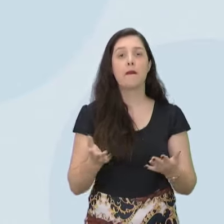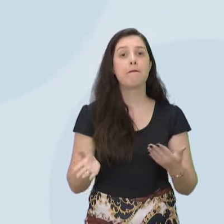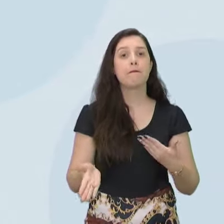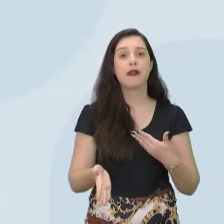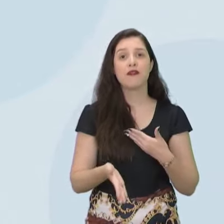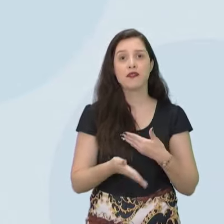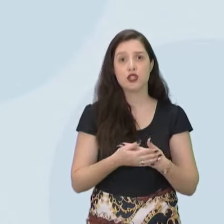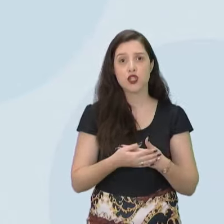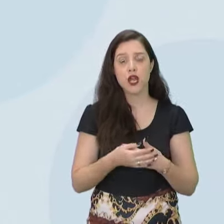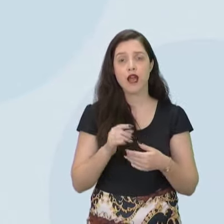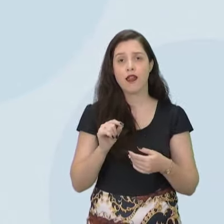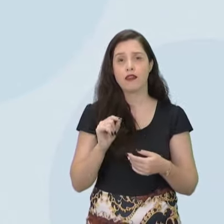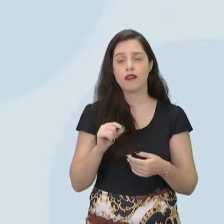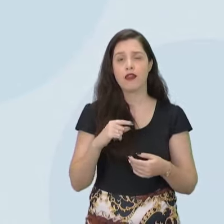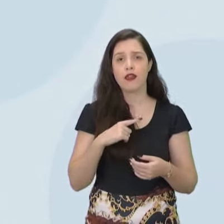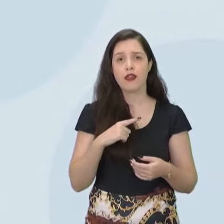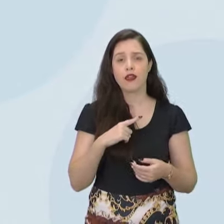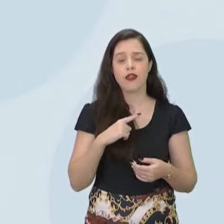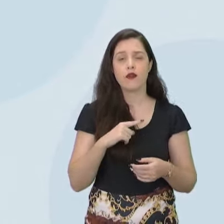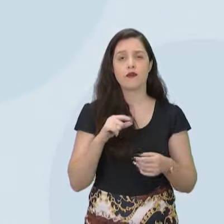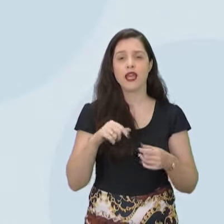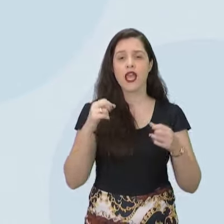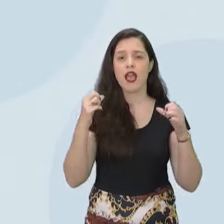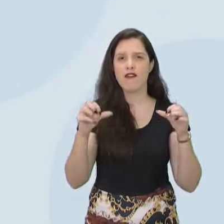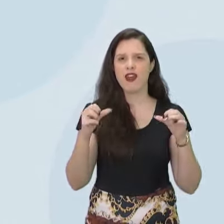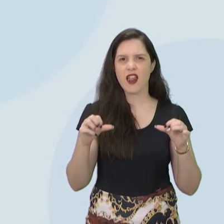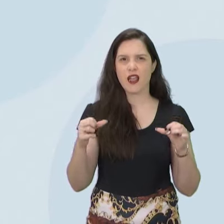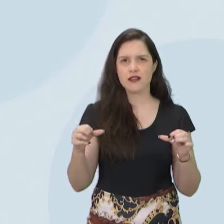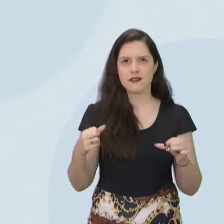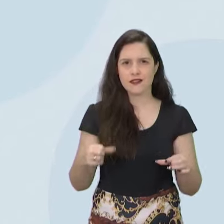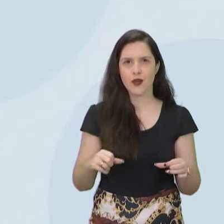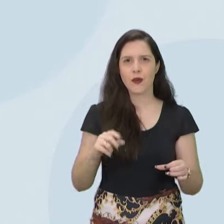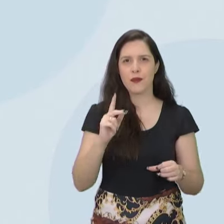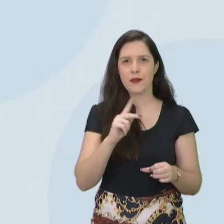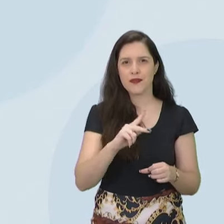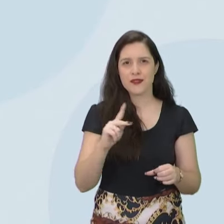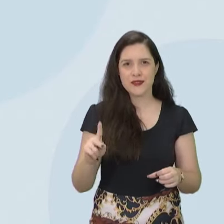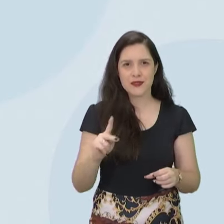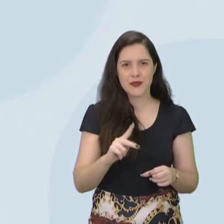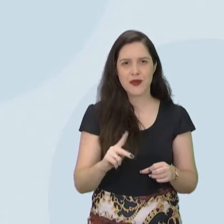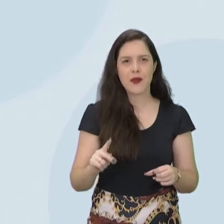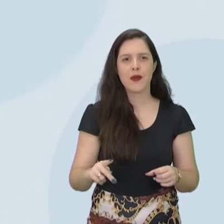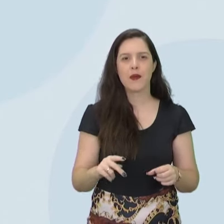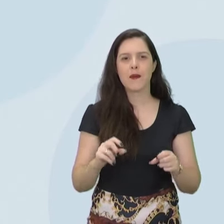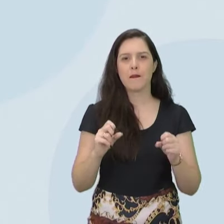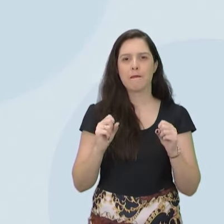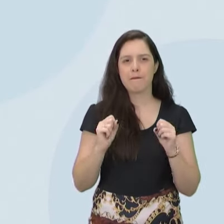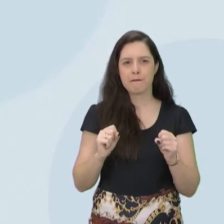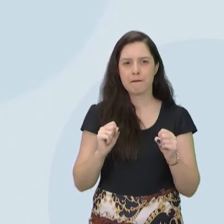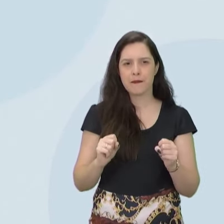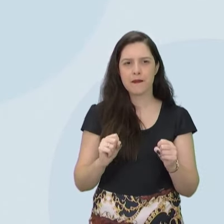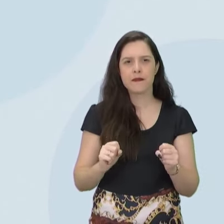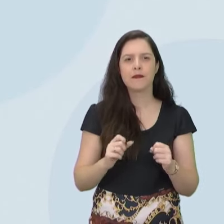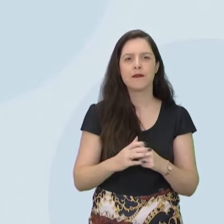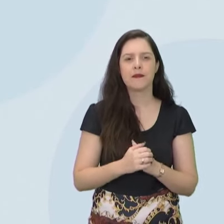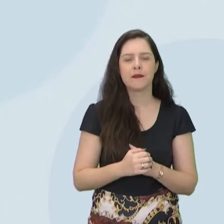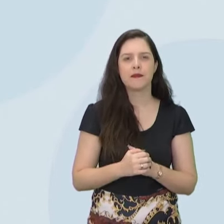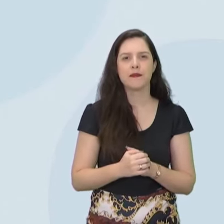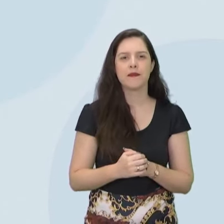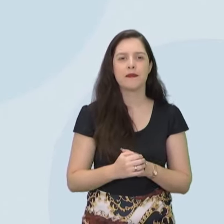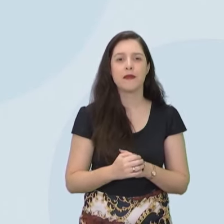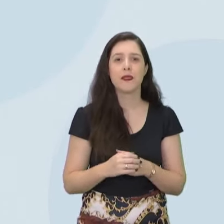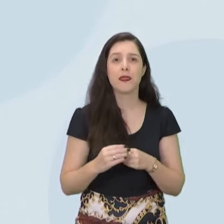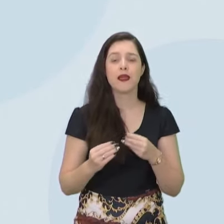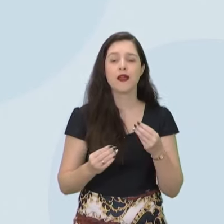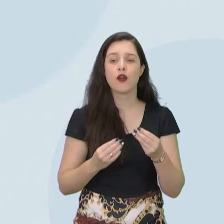a gente tem aí sempre o box da avaliação, né, que o professor pode orientar o professor, ajudar o professor no caso de como